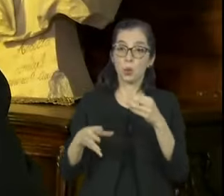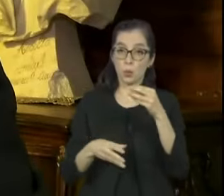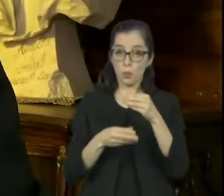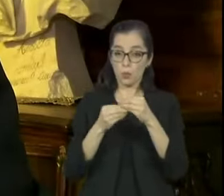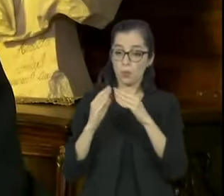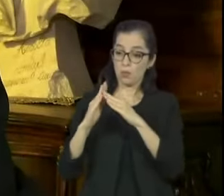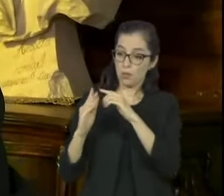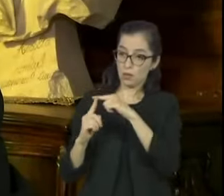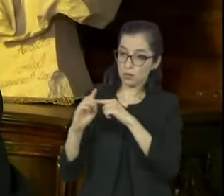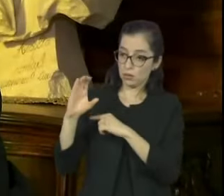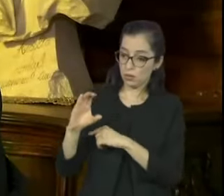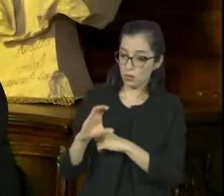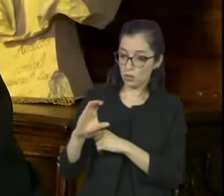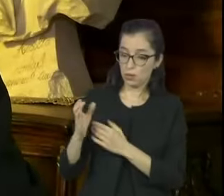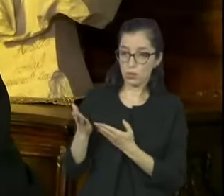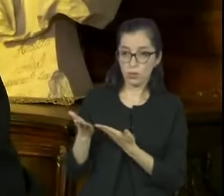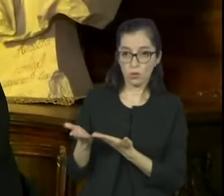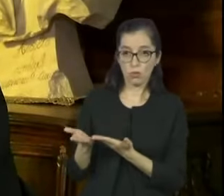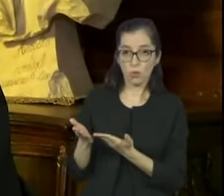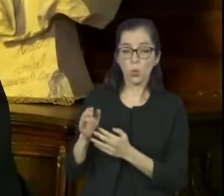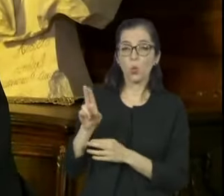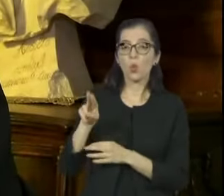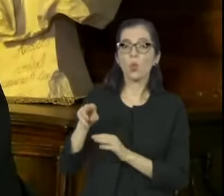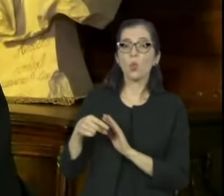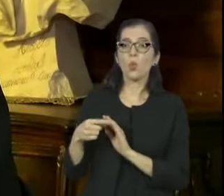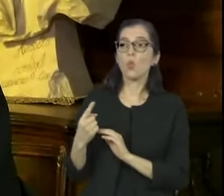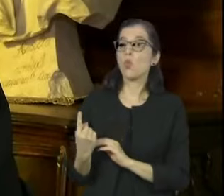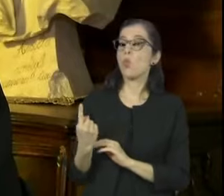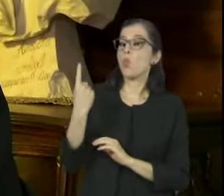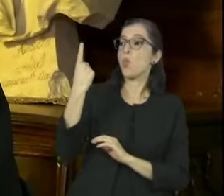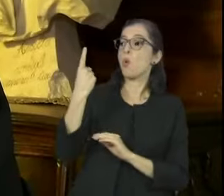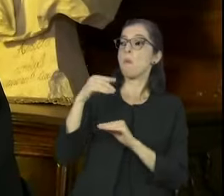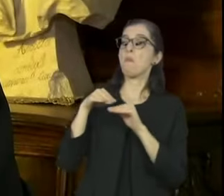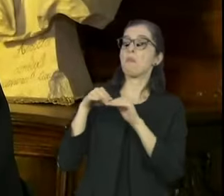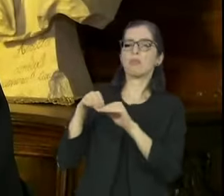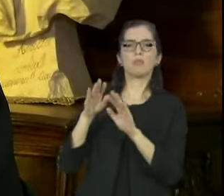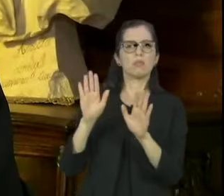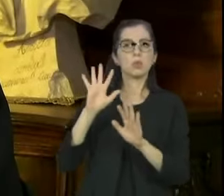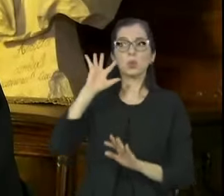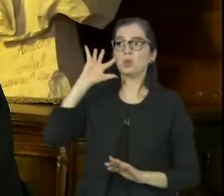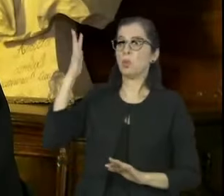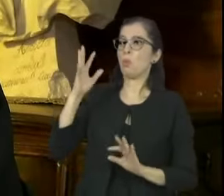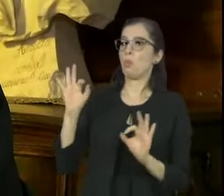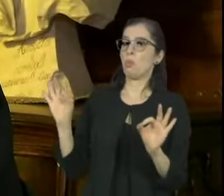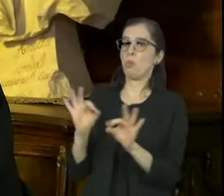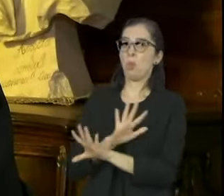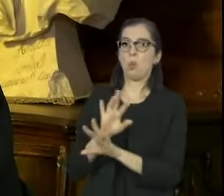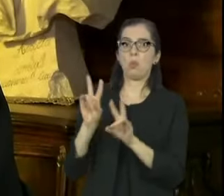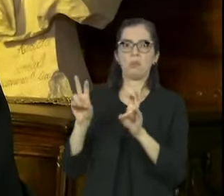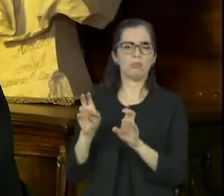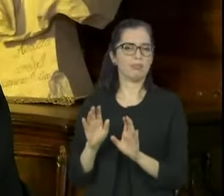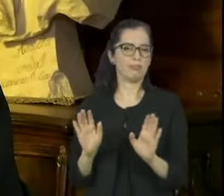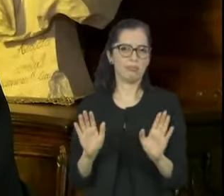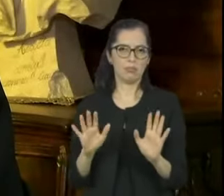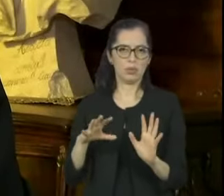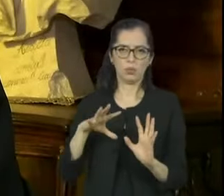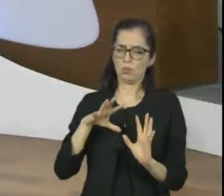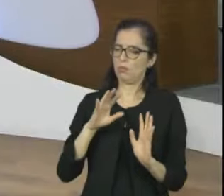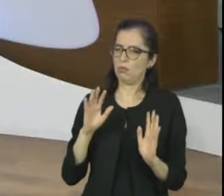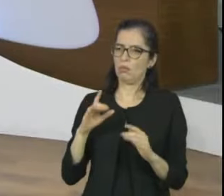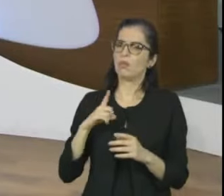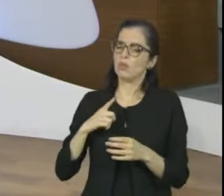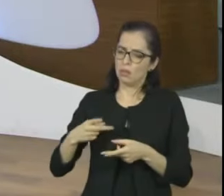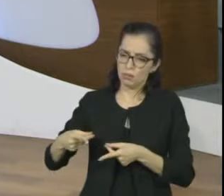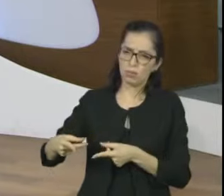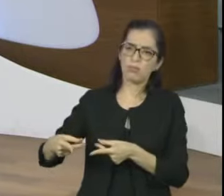Católica Não caiu uma mensagem apenas para solução das questões deste mundo nós sempre falamos com